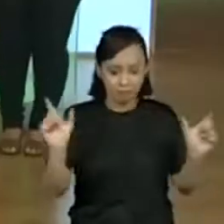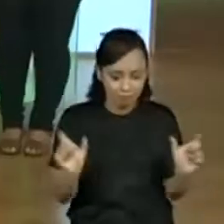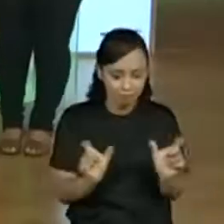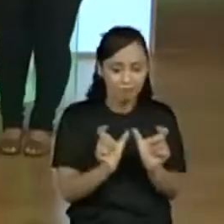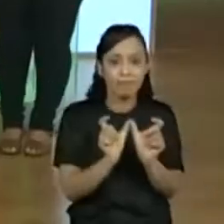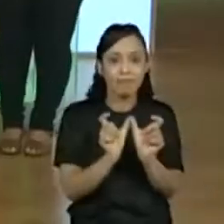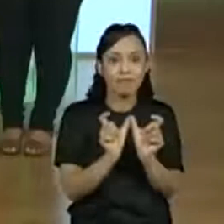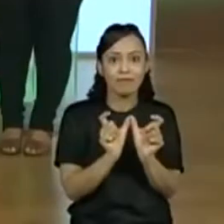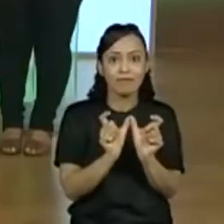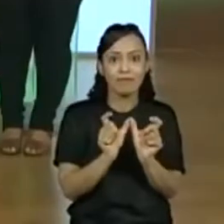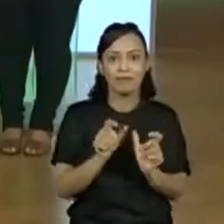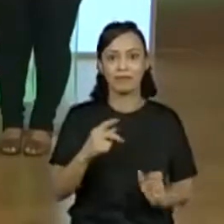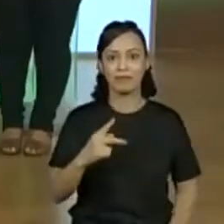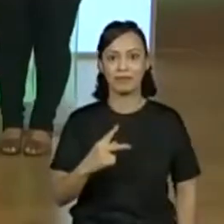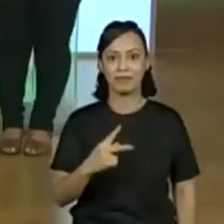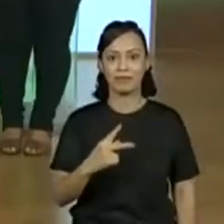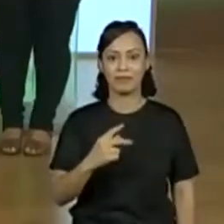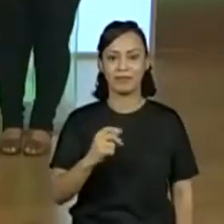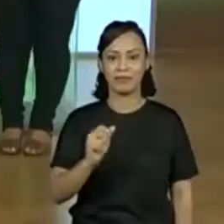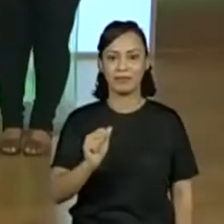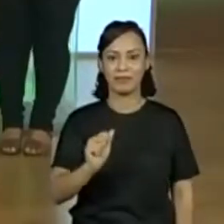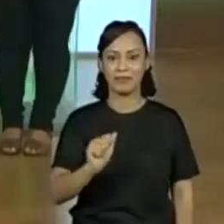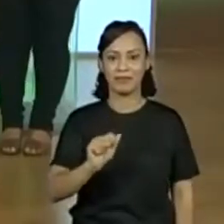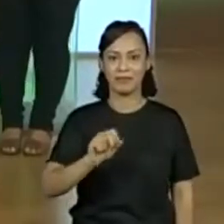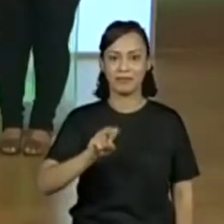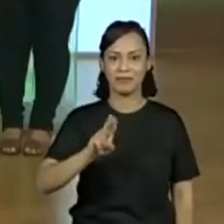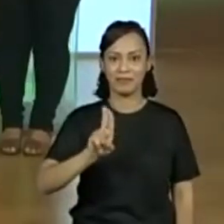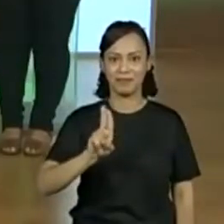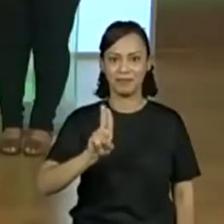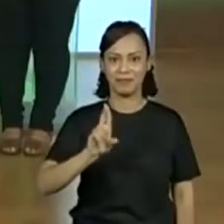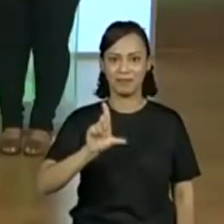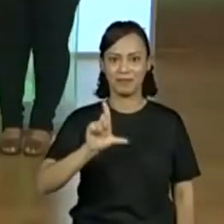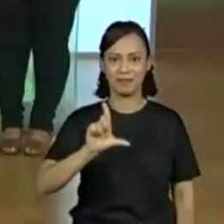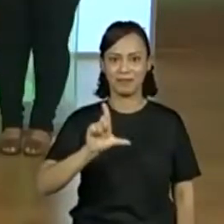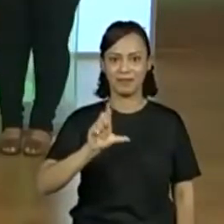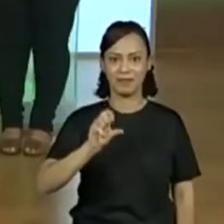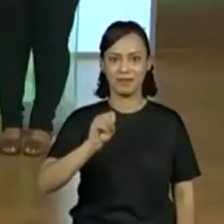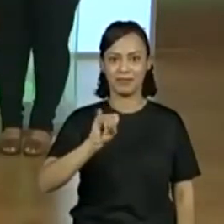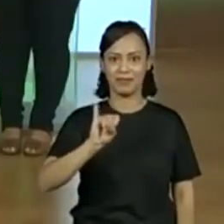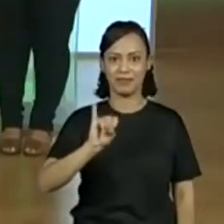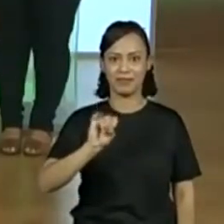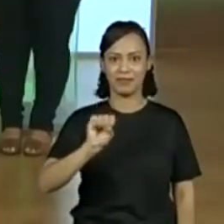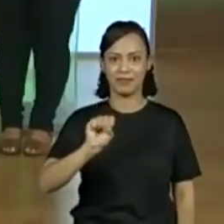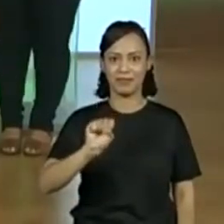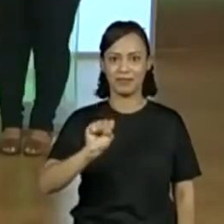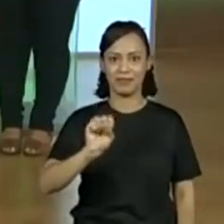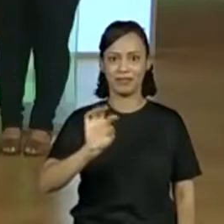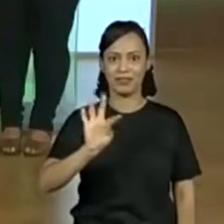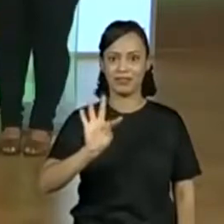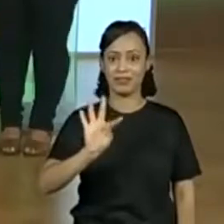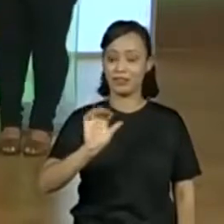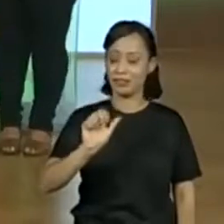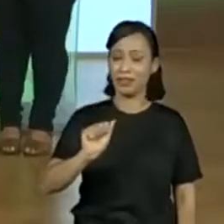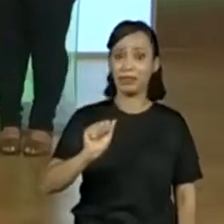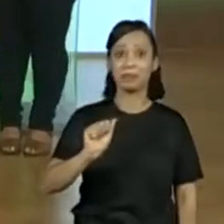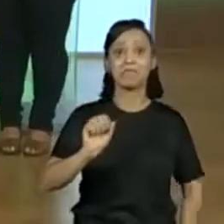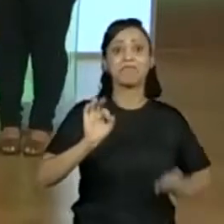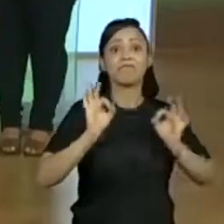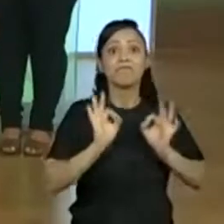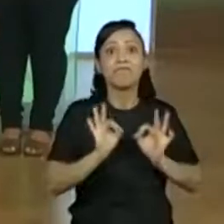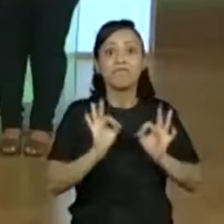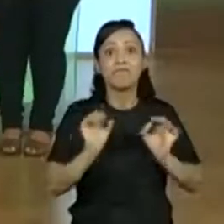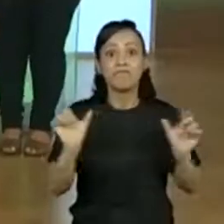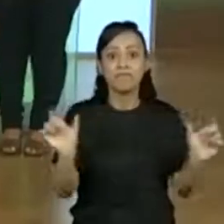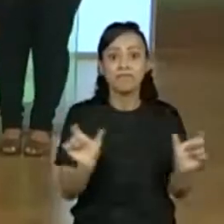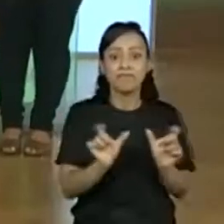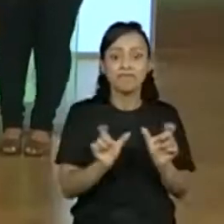Paulista olha muito obrigado as contribuições das professoras sempre nos ajuda e dá uma carinha todo especial para nossa aula a